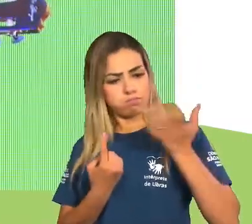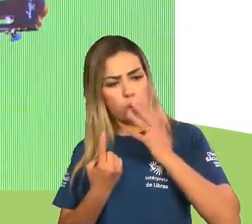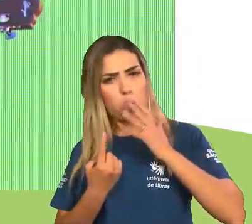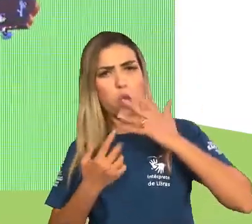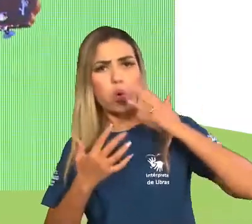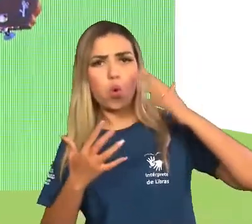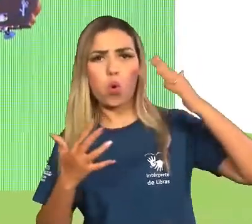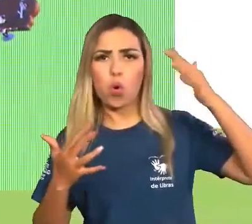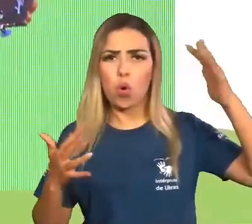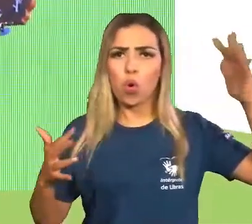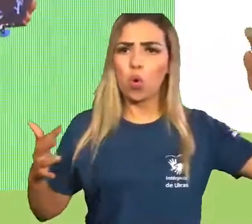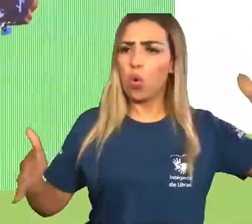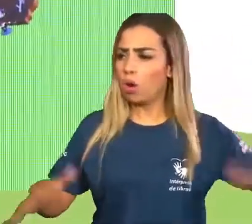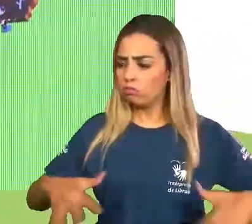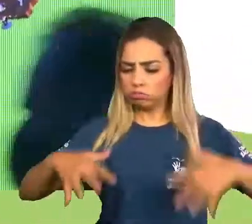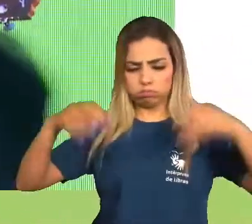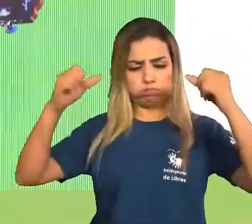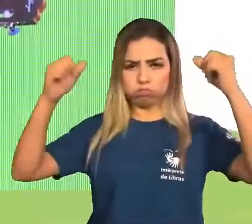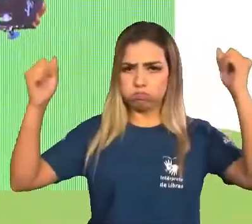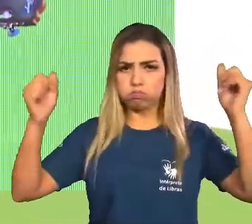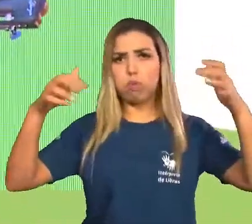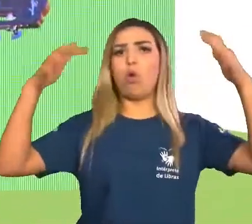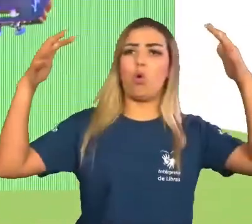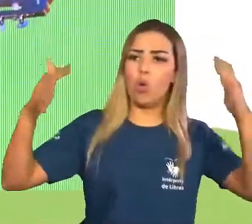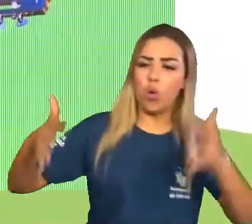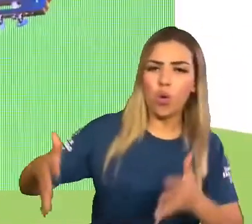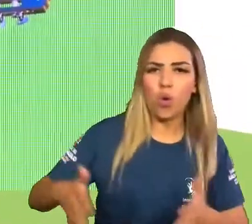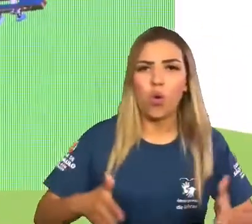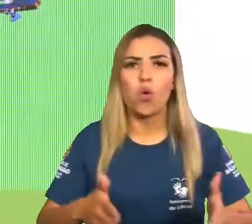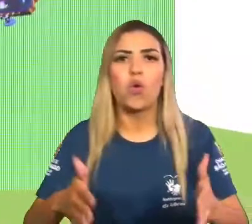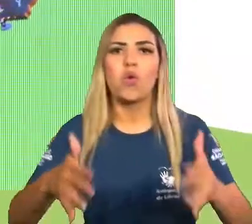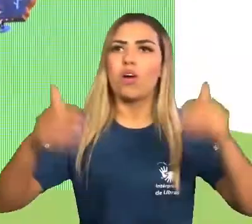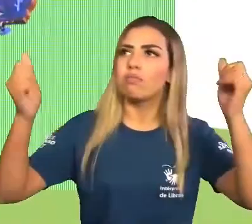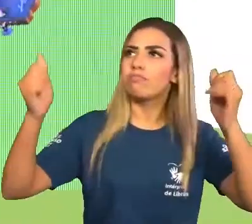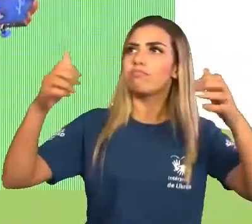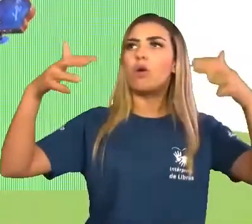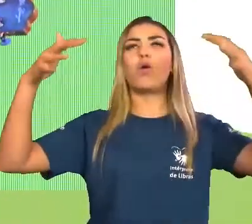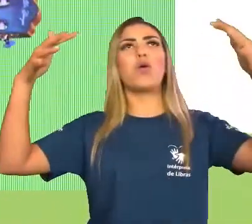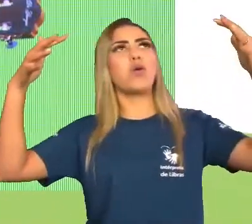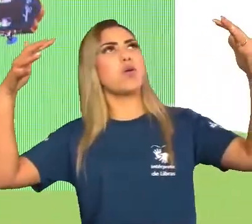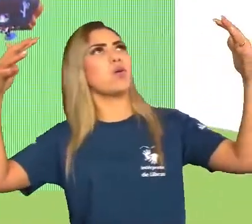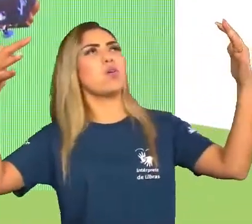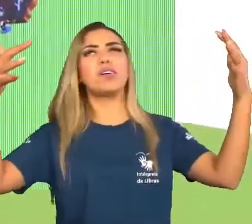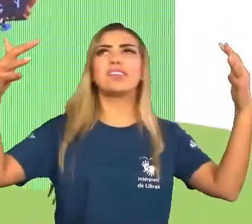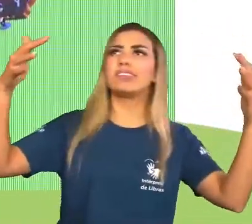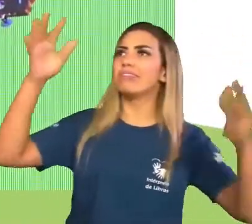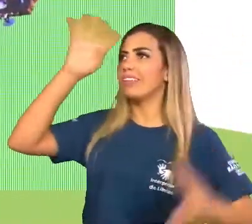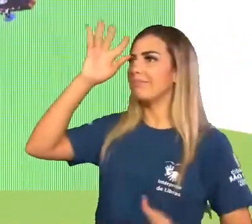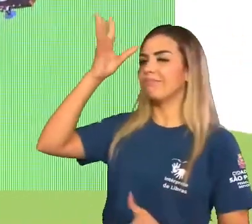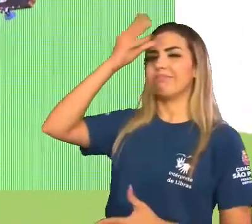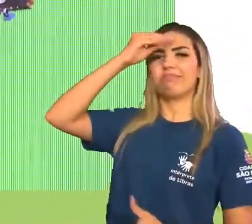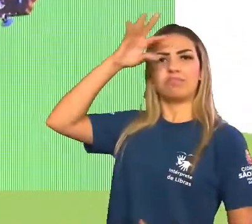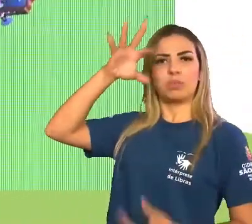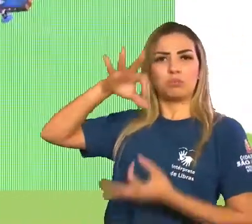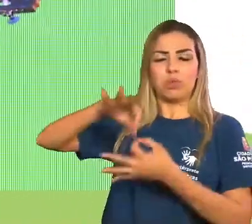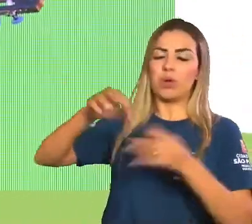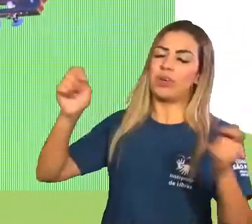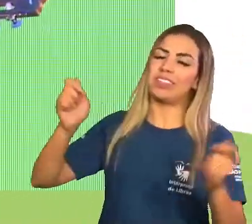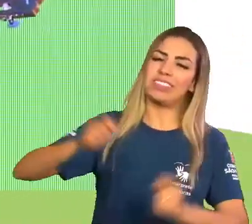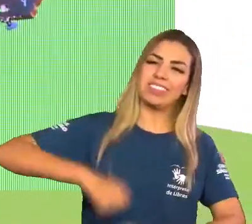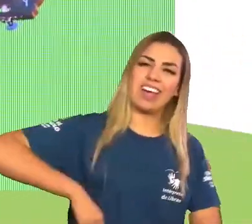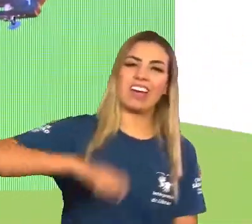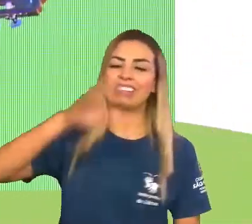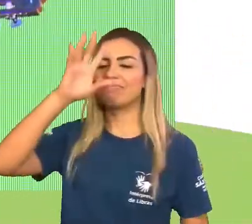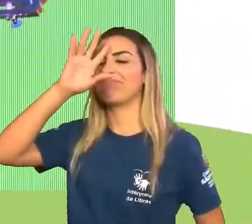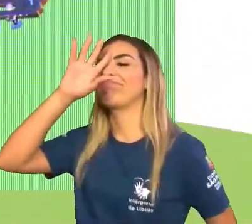na estrada que vem a Cotá. É uma leme, quem tem santo é quem entende.